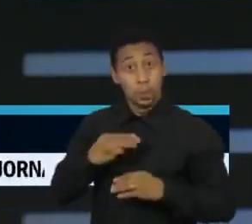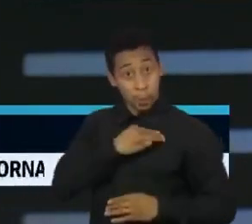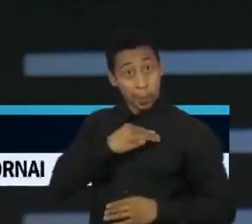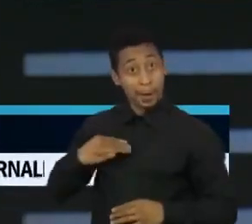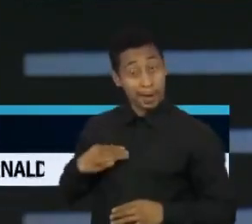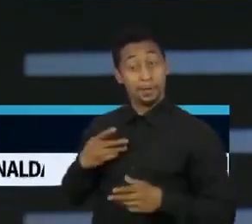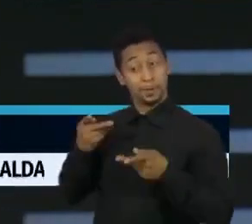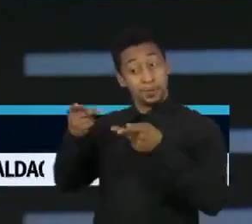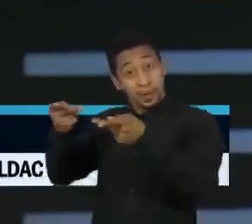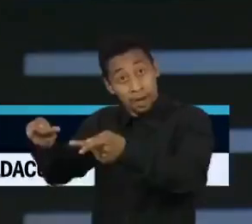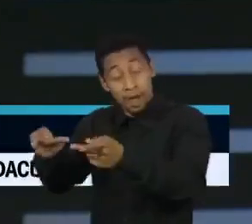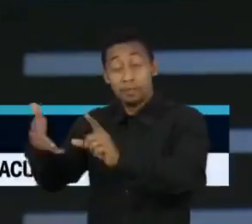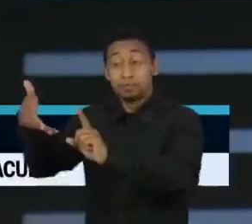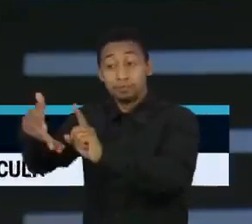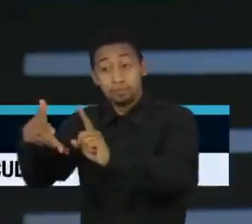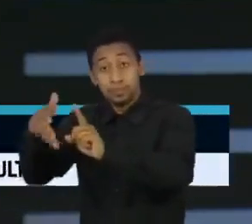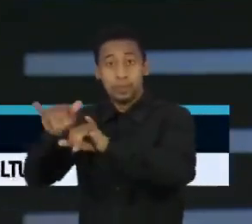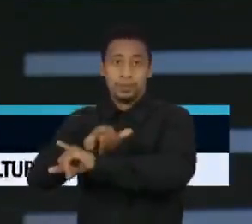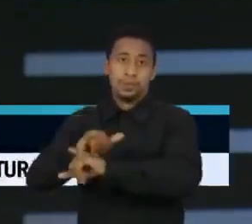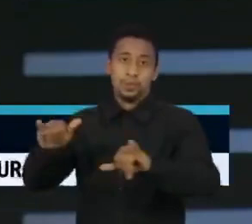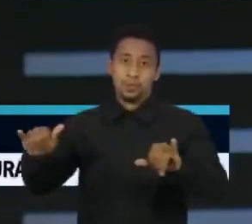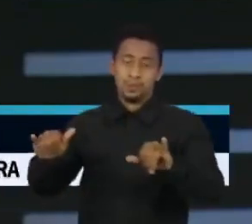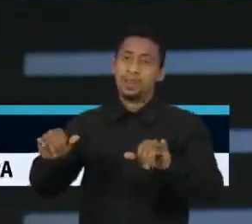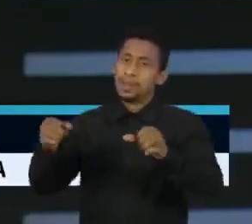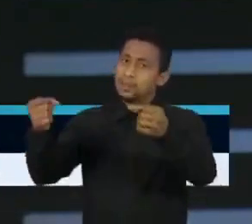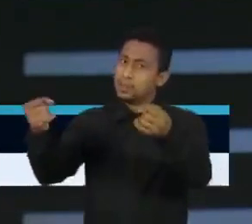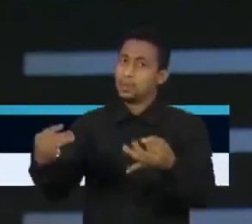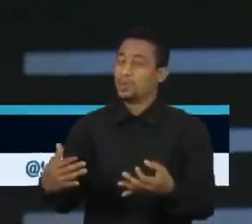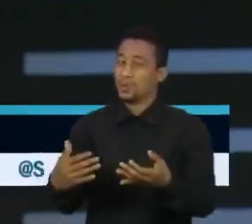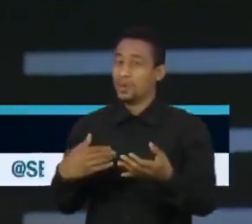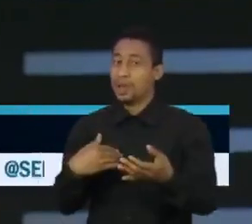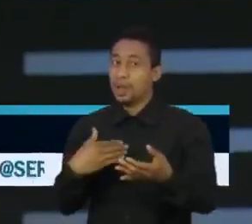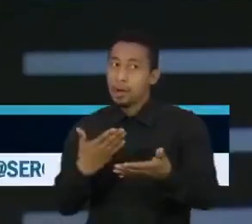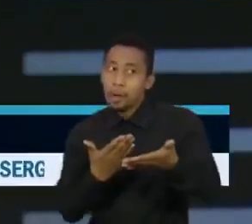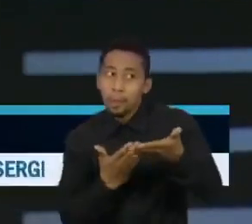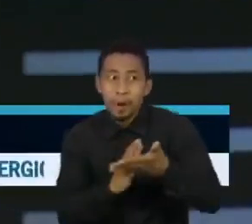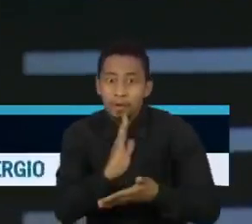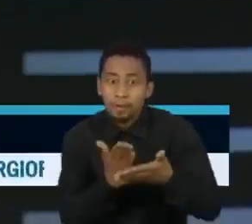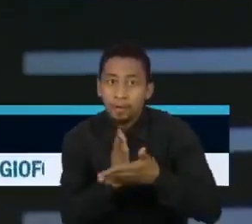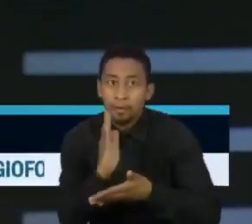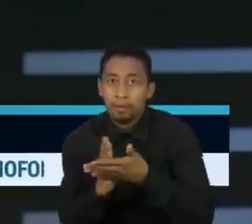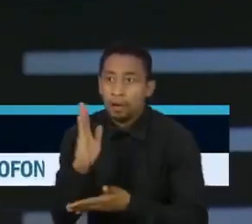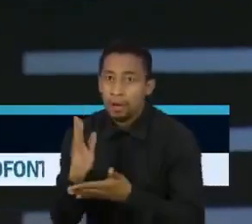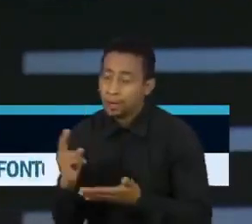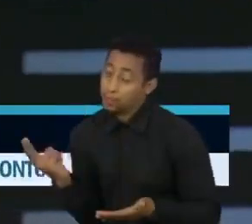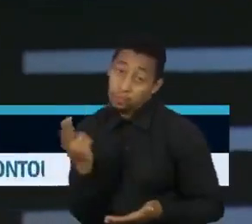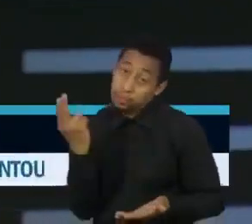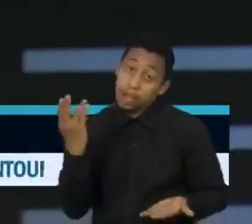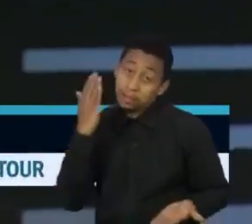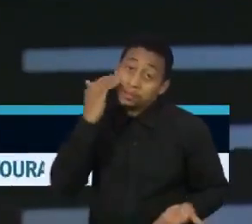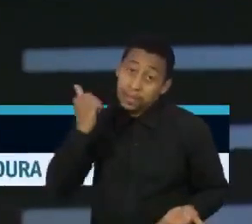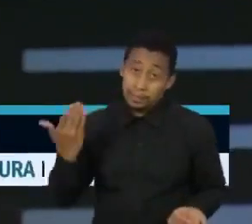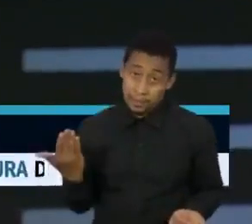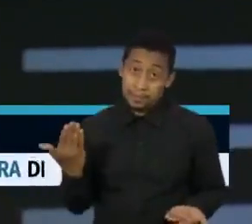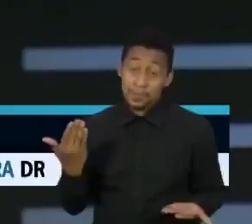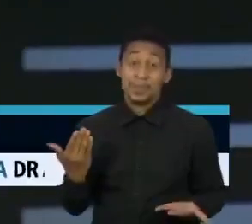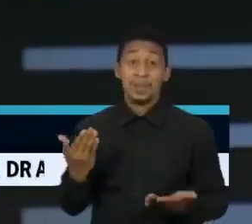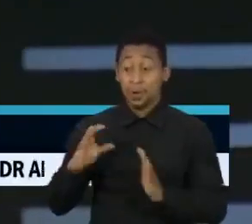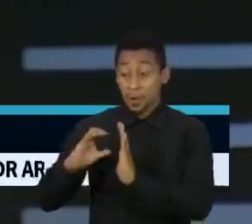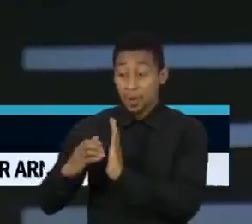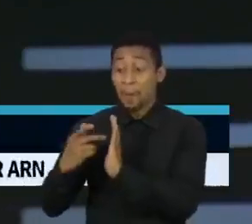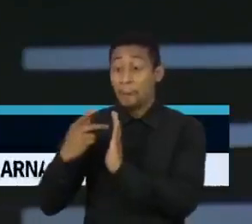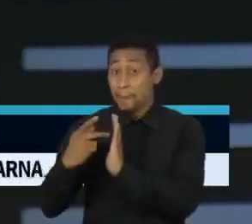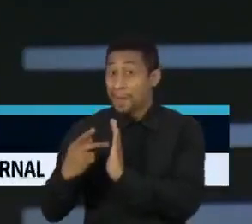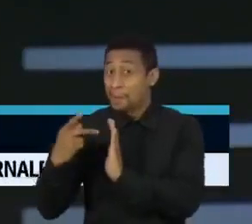que o início foi lá fazer um depoimento ele tá percebendo que ele não vai conseguir passar tão facilmente como eu imaginava Esse pacote nem com o PP dentro do